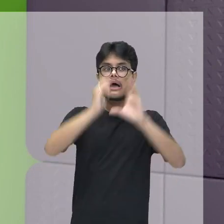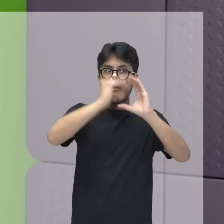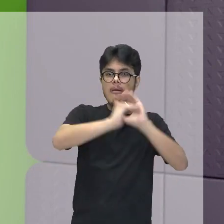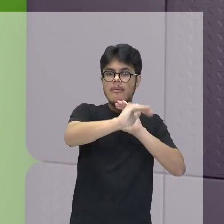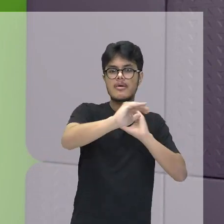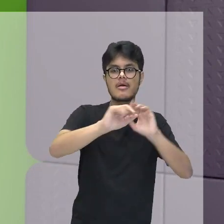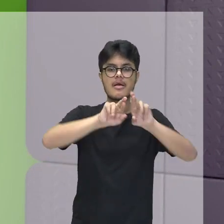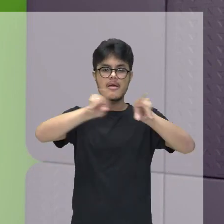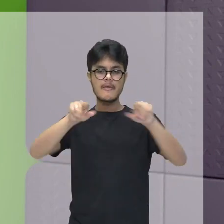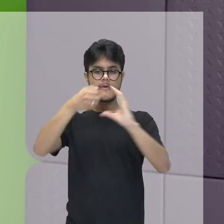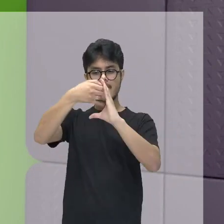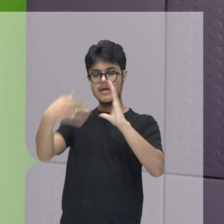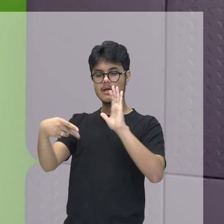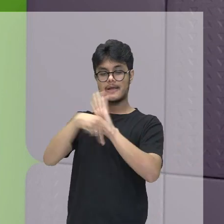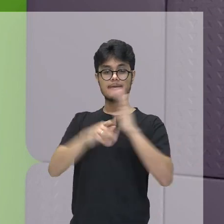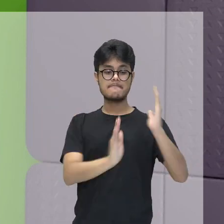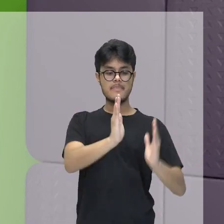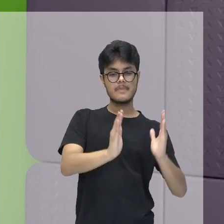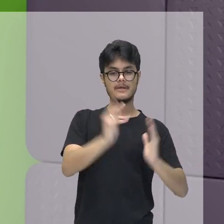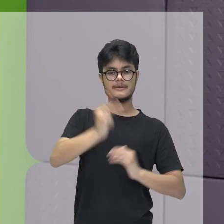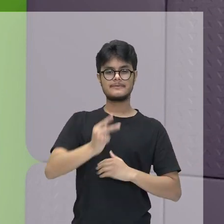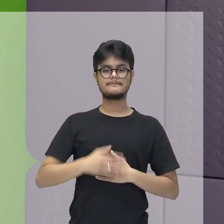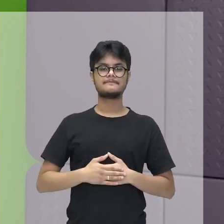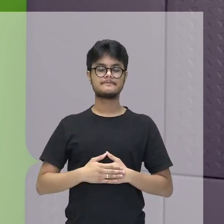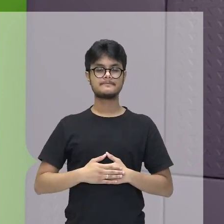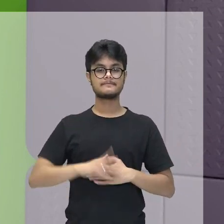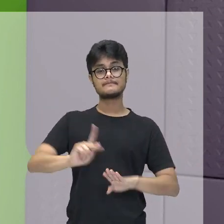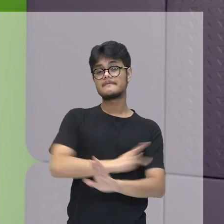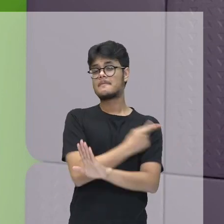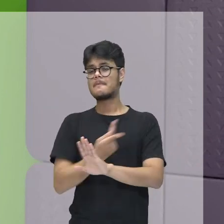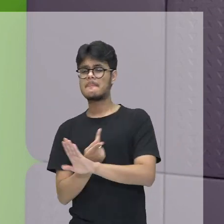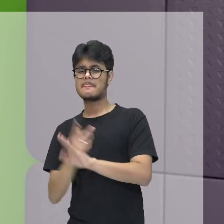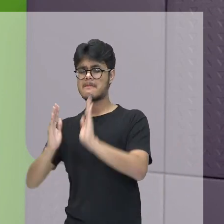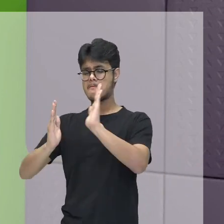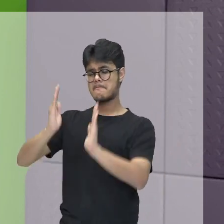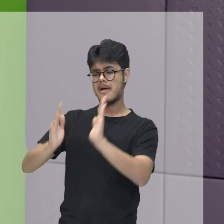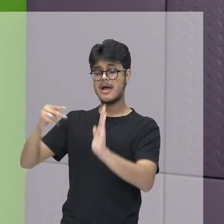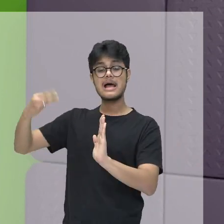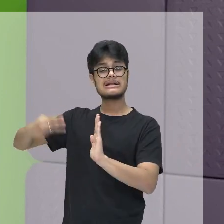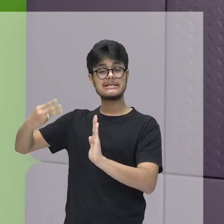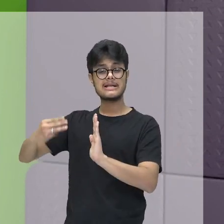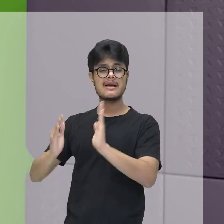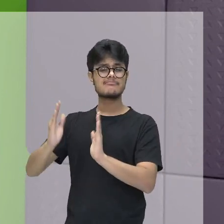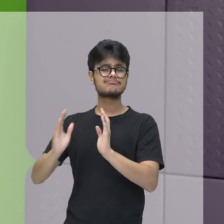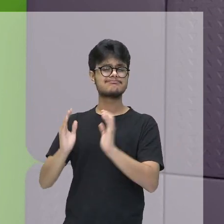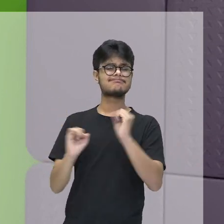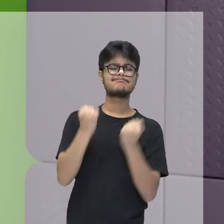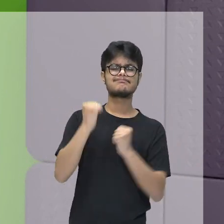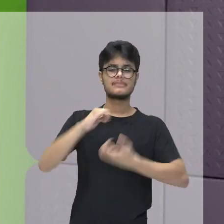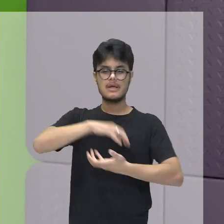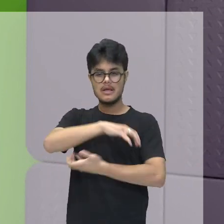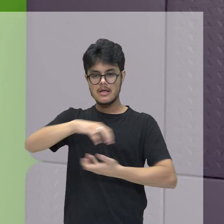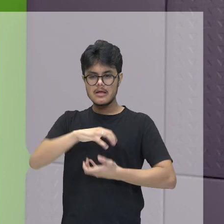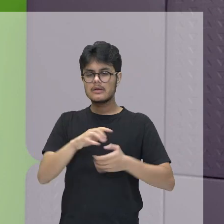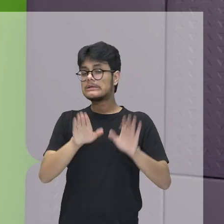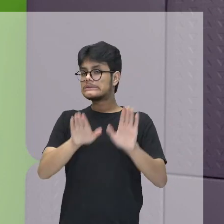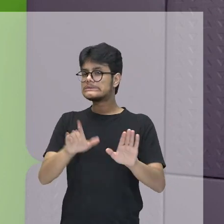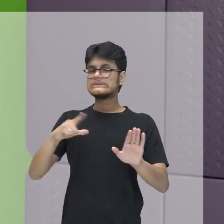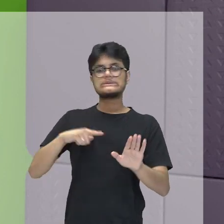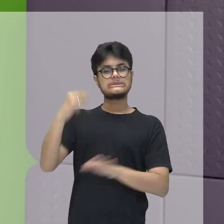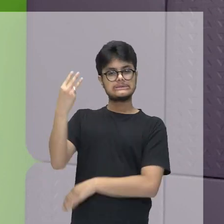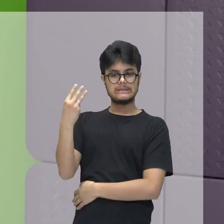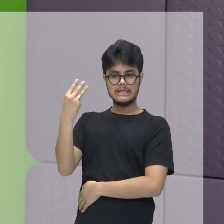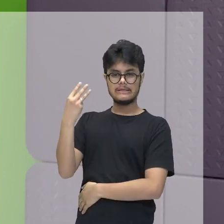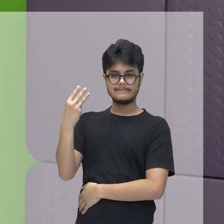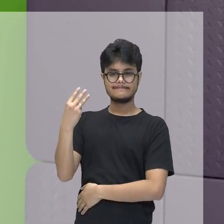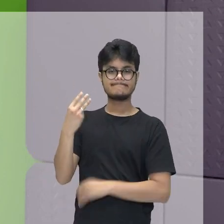algumas características desse momento. E por último, na terceira fase da Revolução Industrial, claro que nós vamos ter